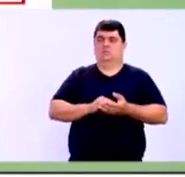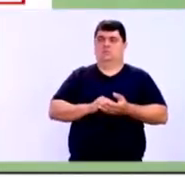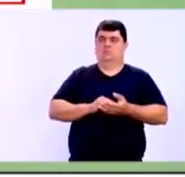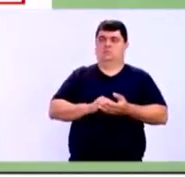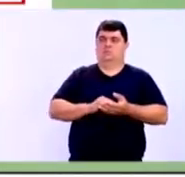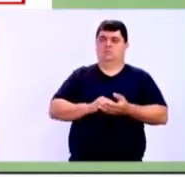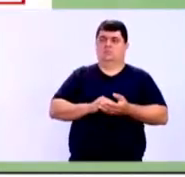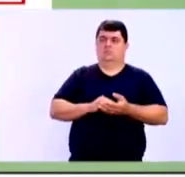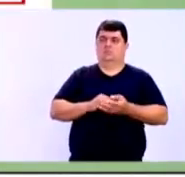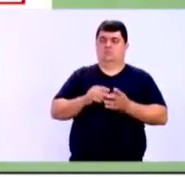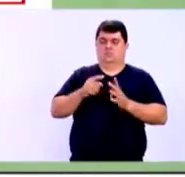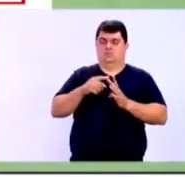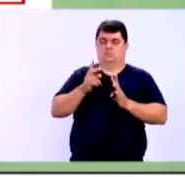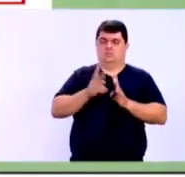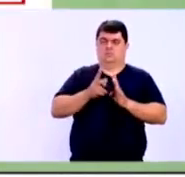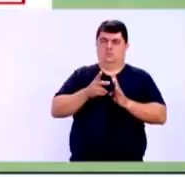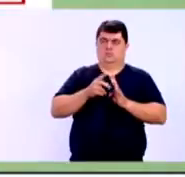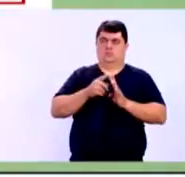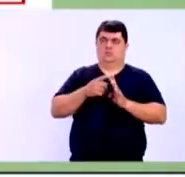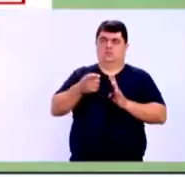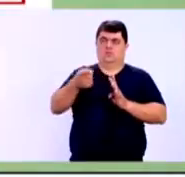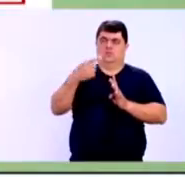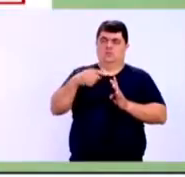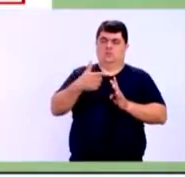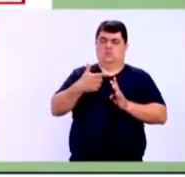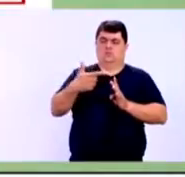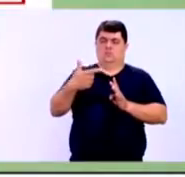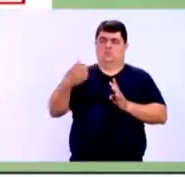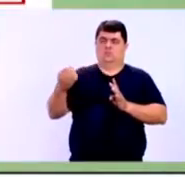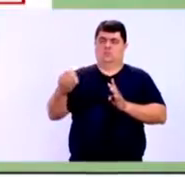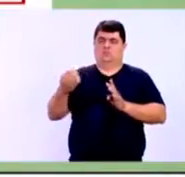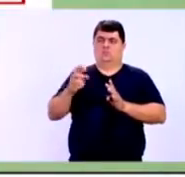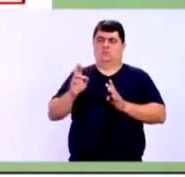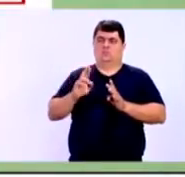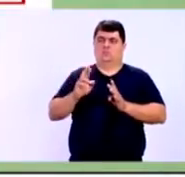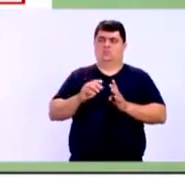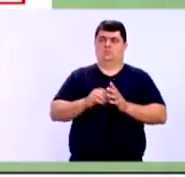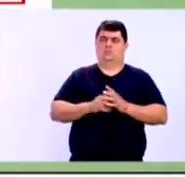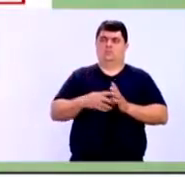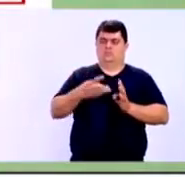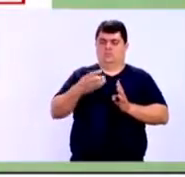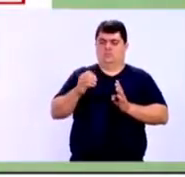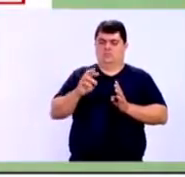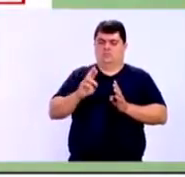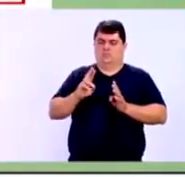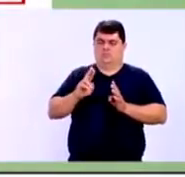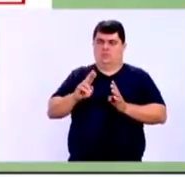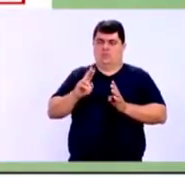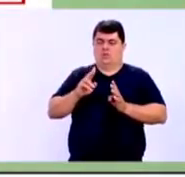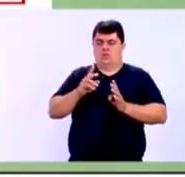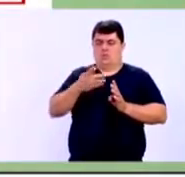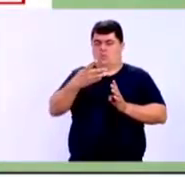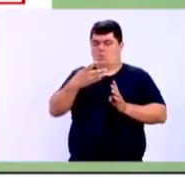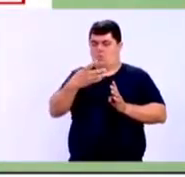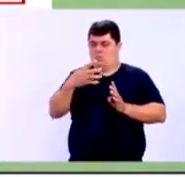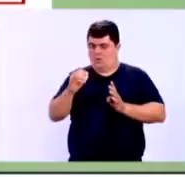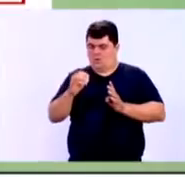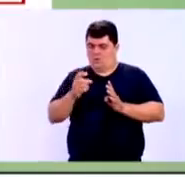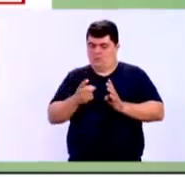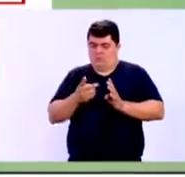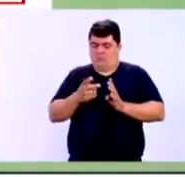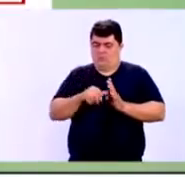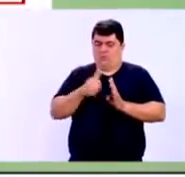50 unidades vai ser de que valor? Do segundo. Então foi vendido 40 unidades do primeiro e